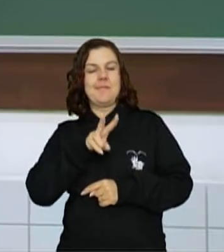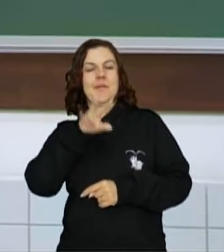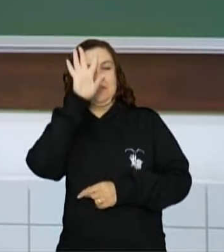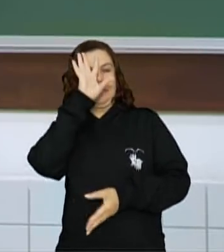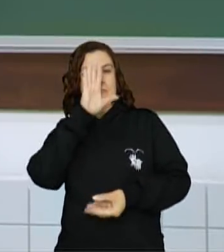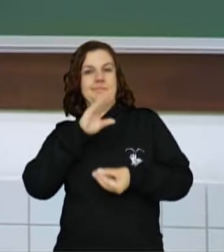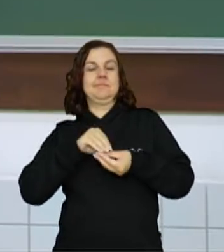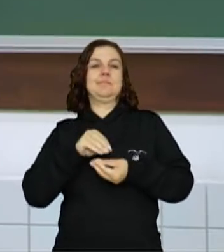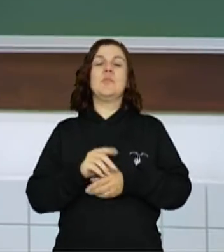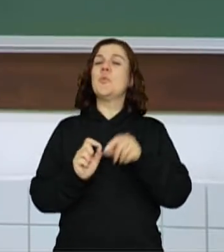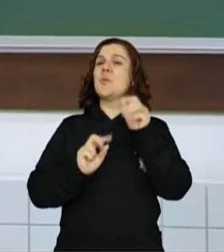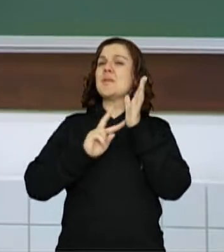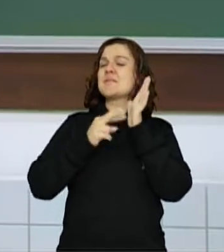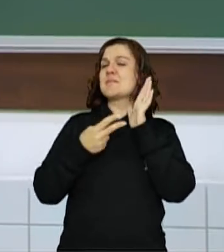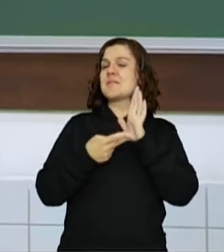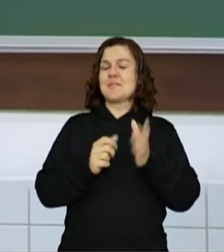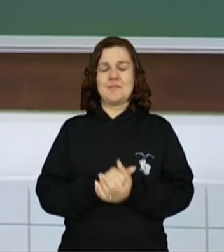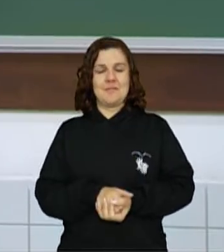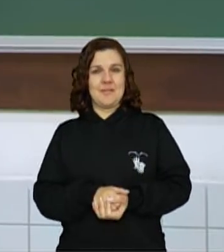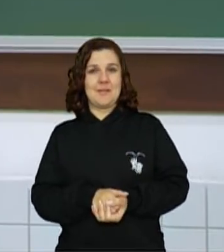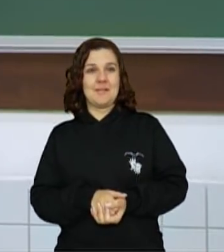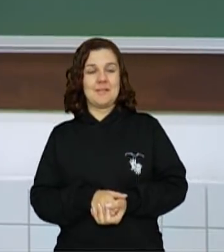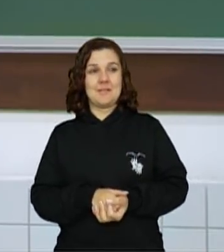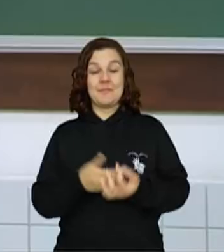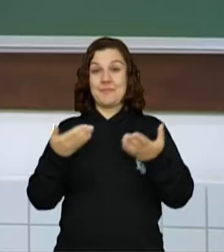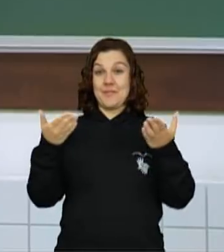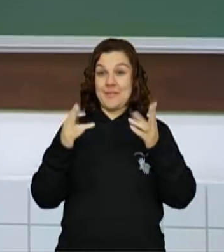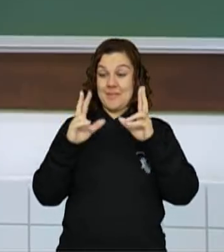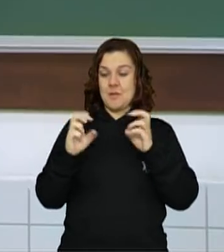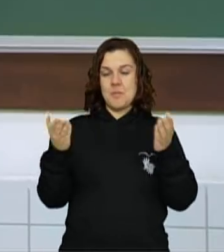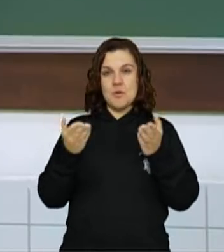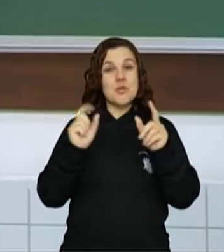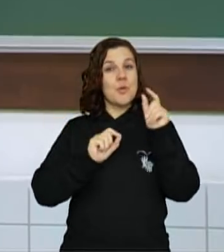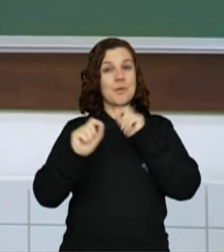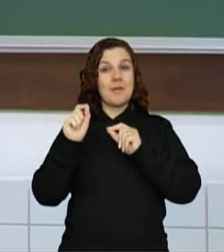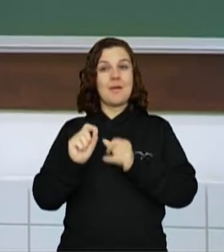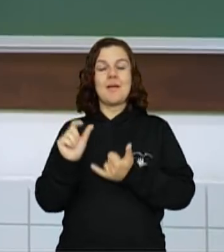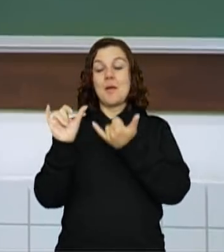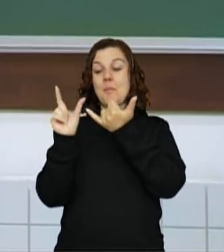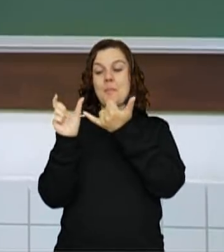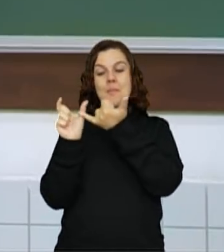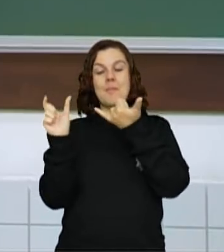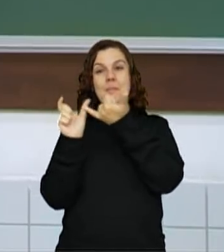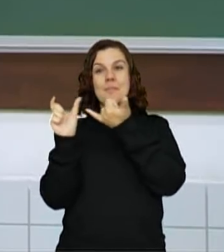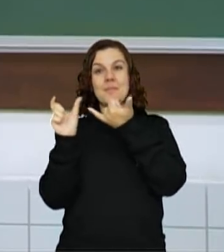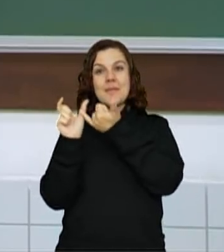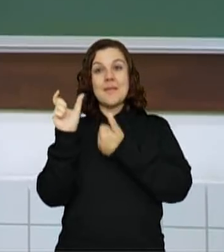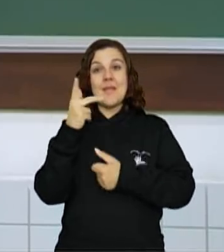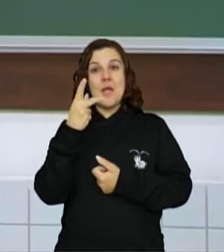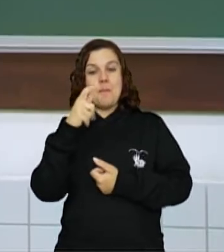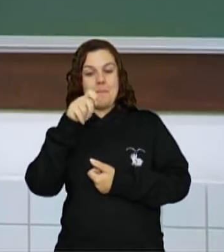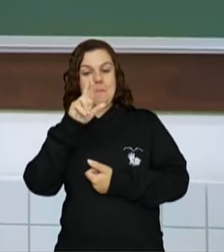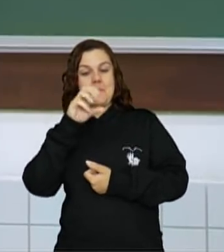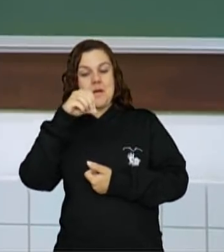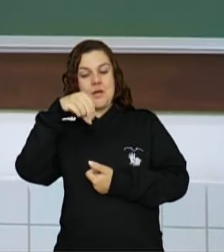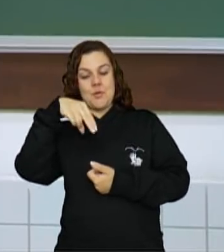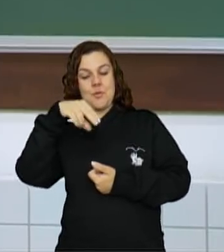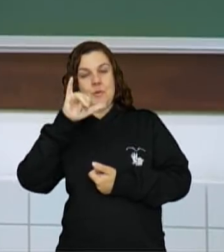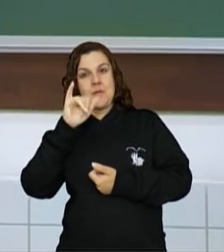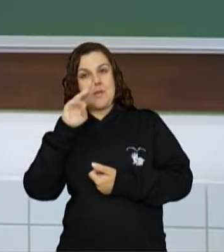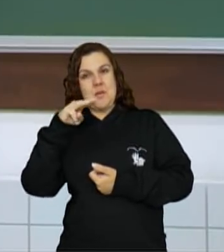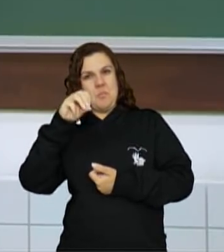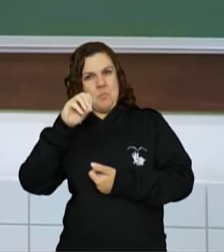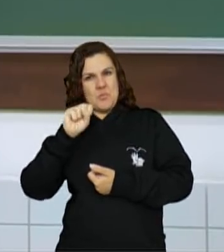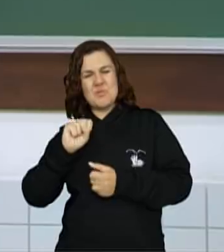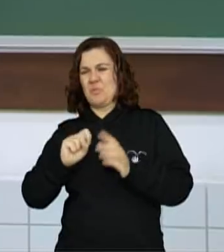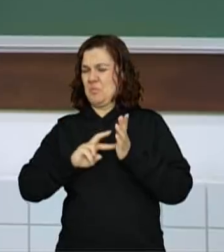se identificando o que é, do que se trata. Então, a temática da aula de hoje é parônimos. Nossa, que nome estranho,